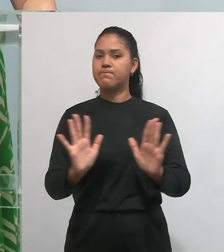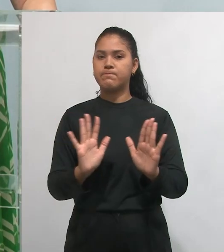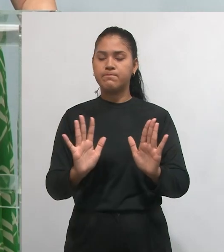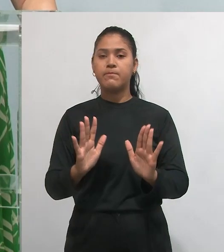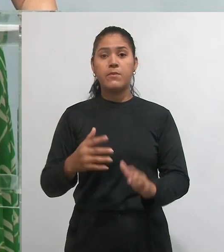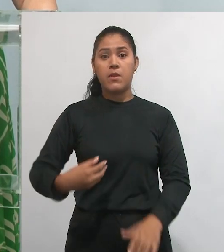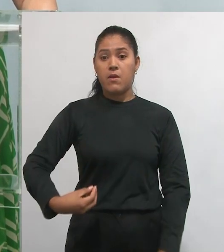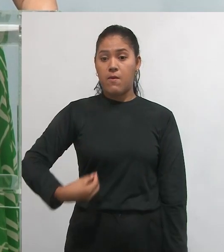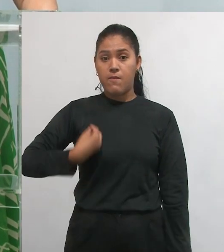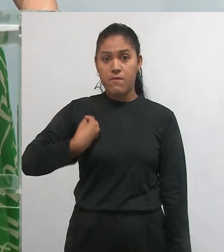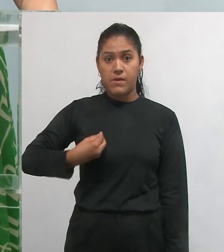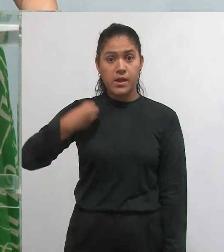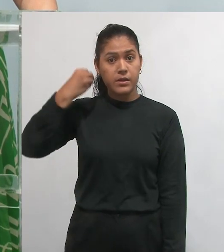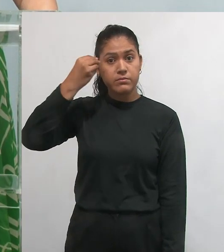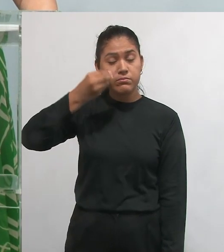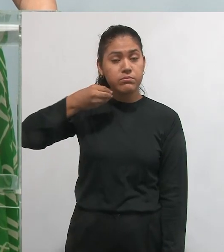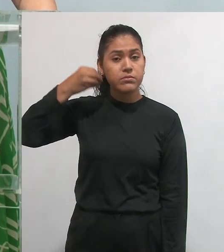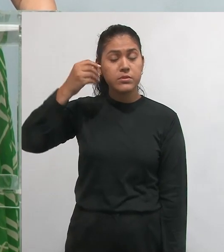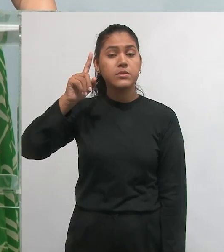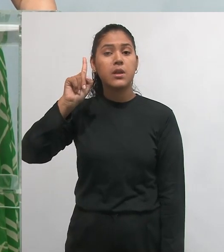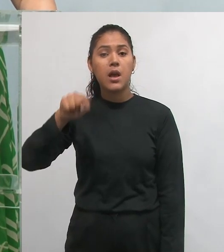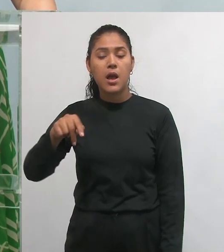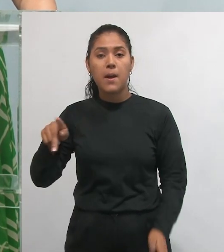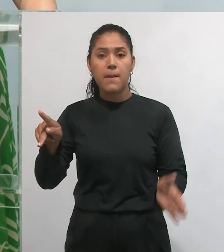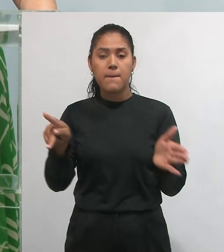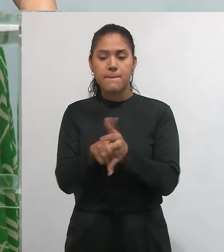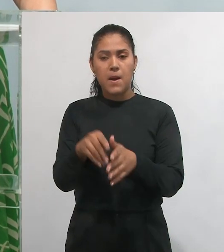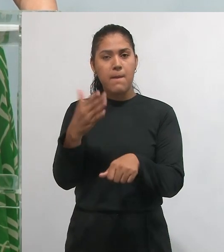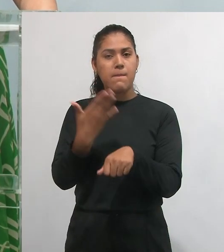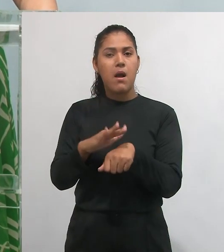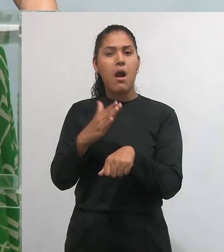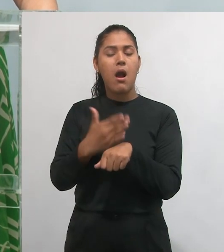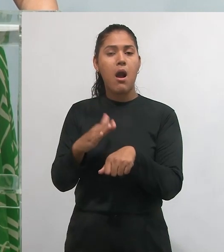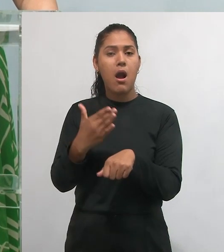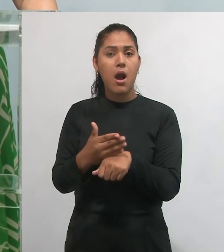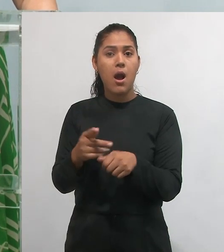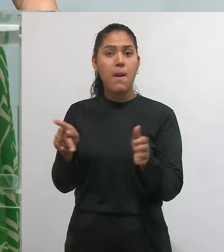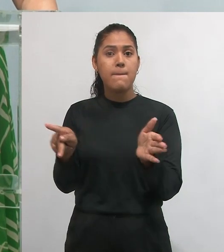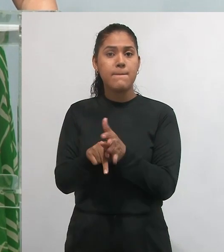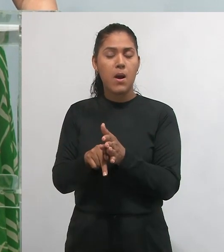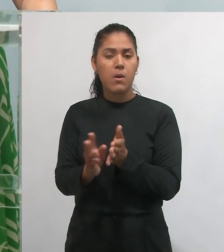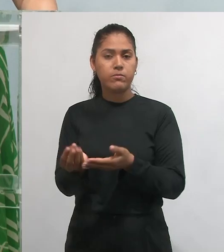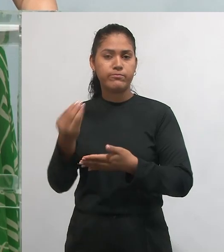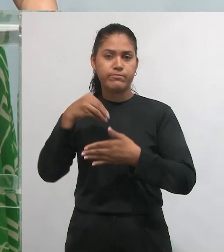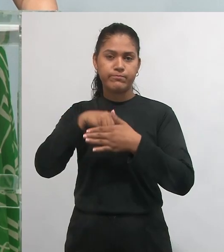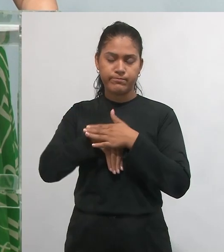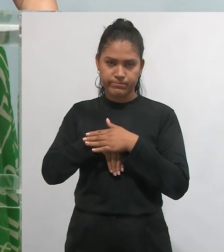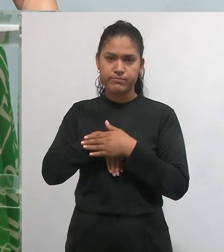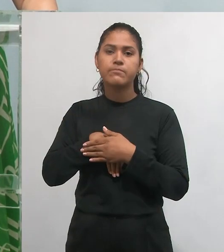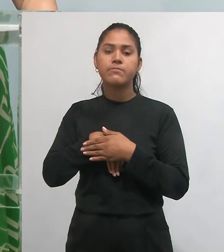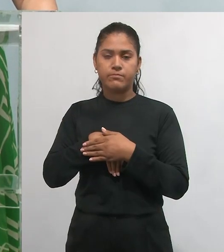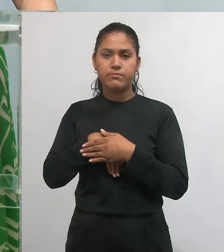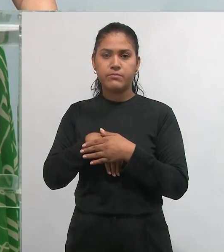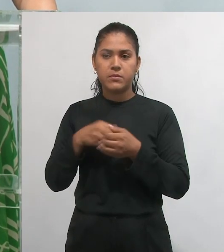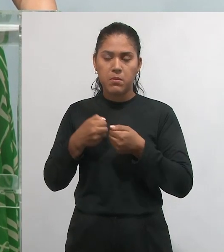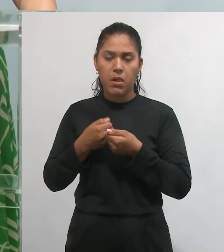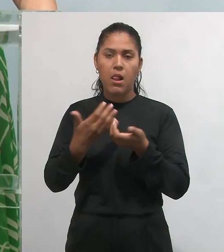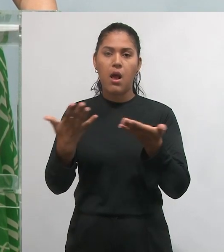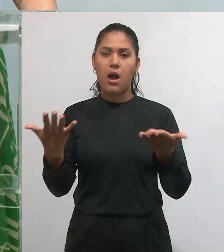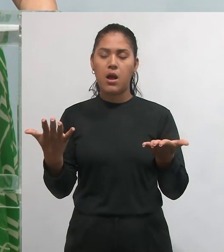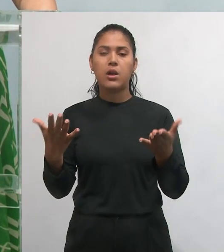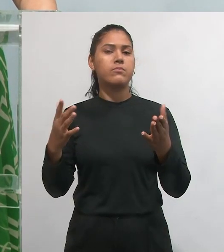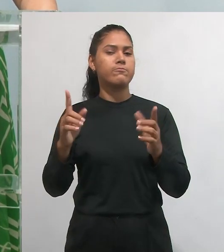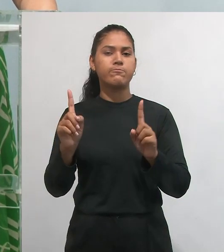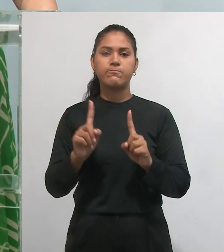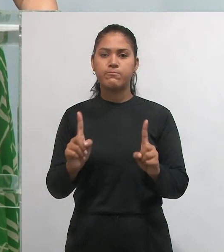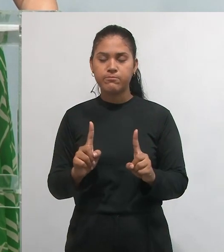A sua vivência é uma prática, é uma experiência e compete a você aprender com tudo aquilo que